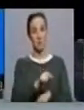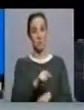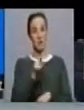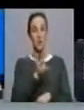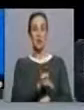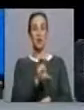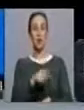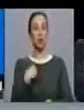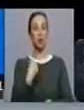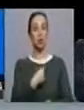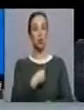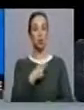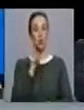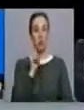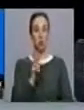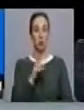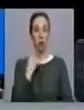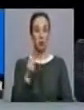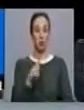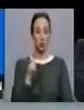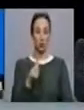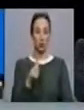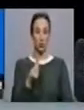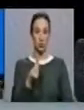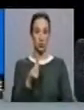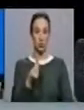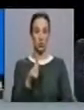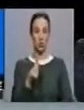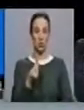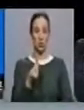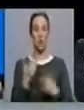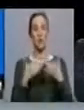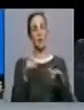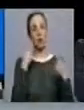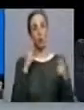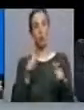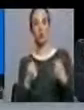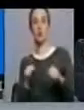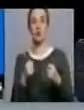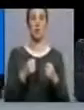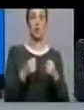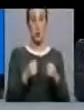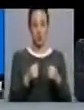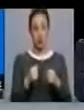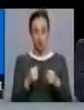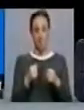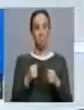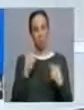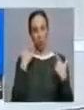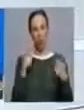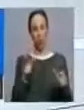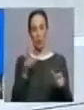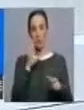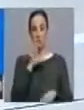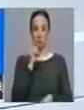que nós encontramos estudantes com níveis moderados vencerá em portanto macena controlada por que ficar fora do